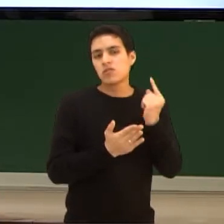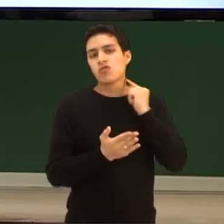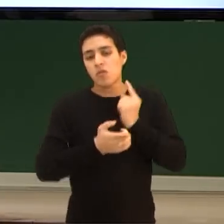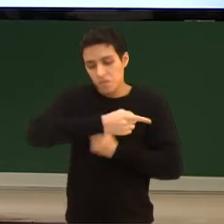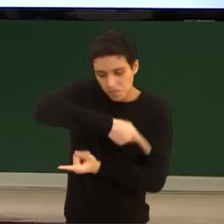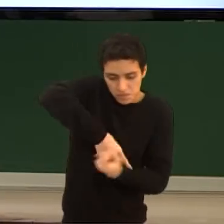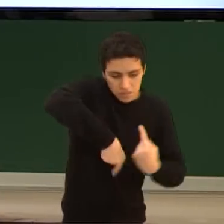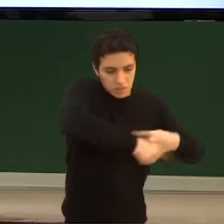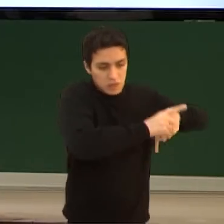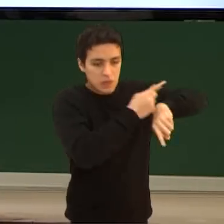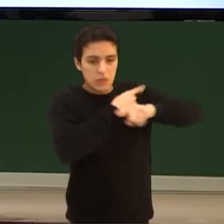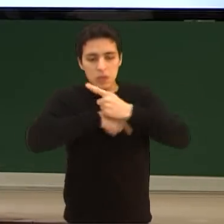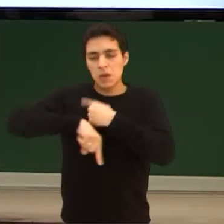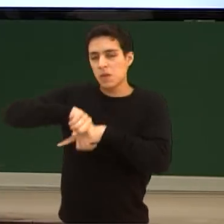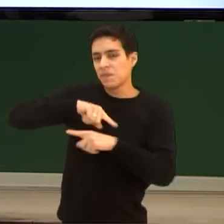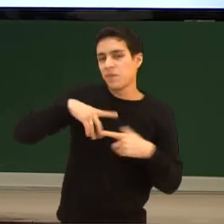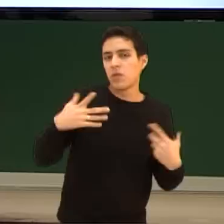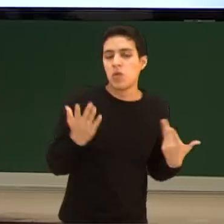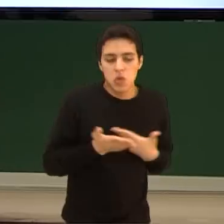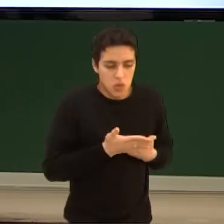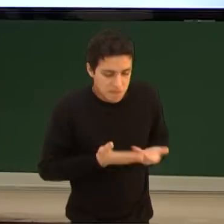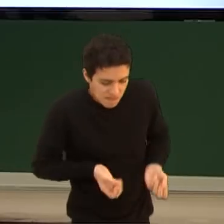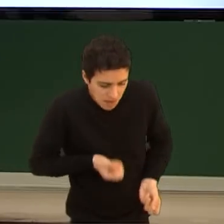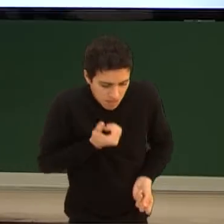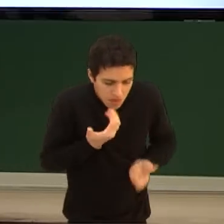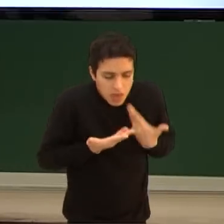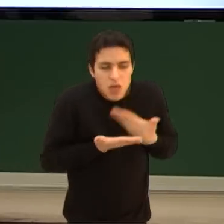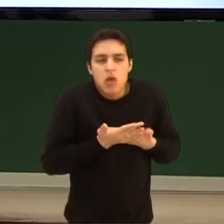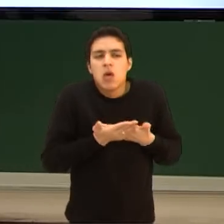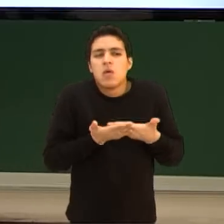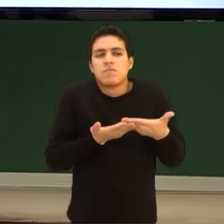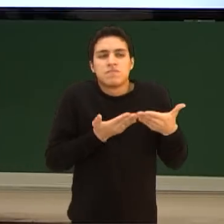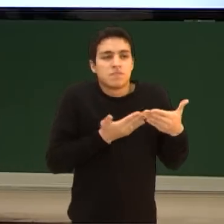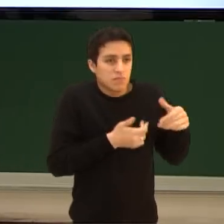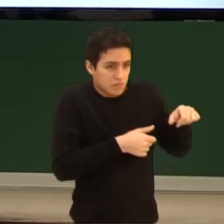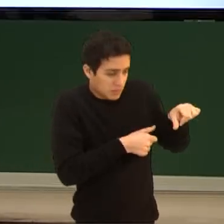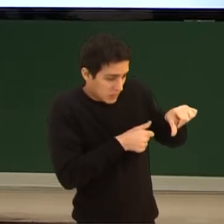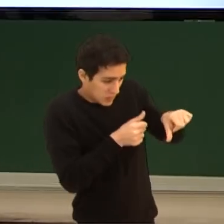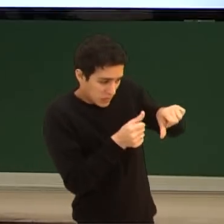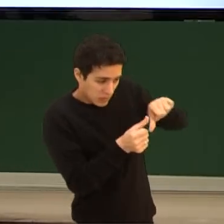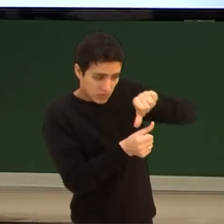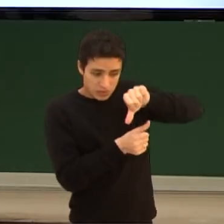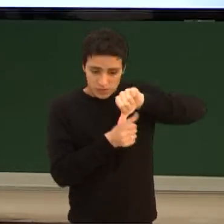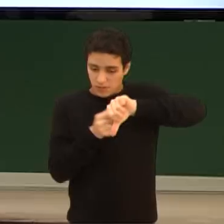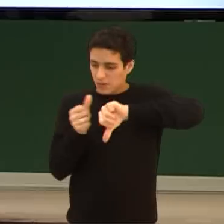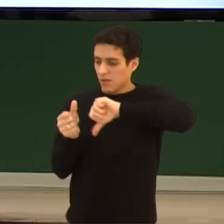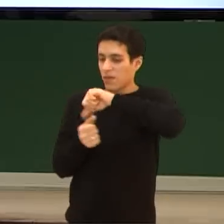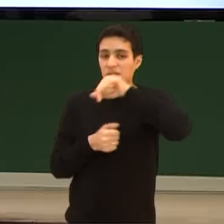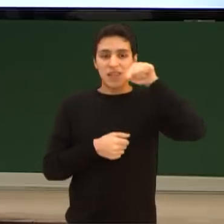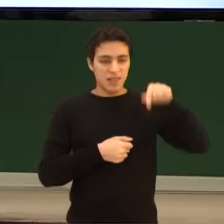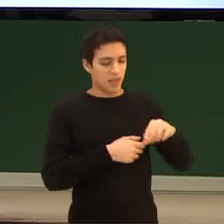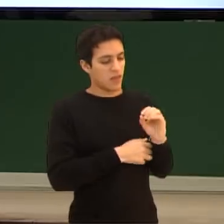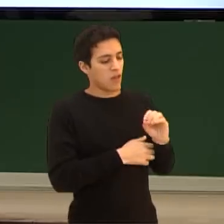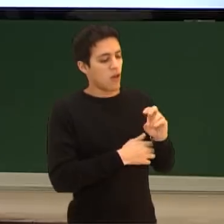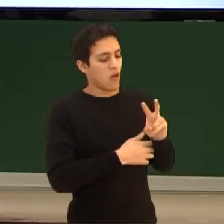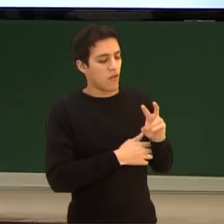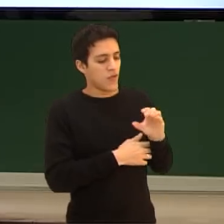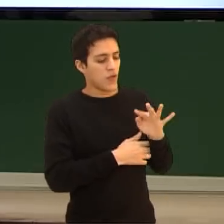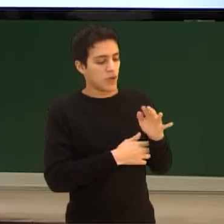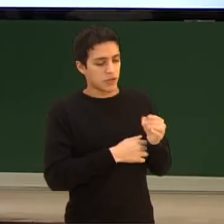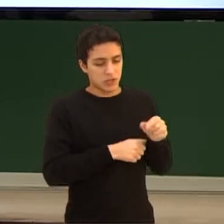já estudamos que hormônios são esses, vai acontecendo o amadurecimento desse ovócito. E